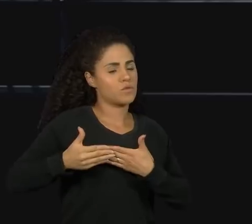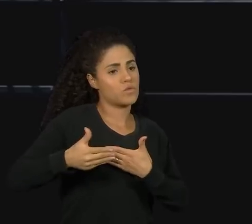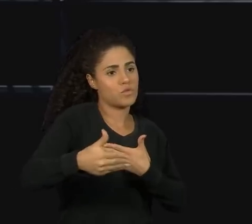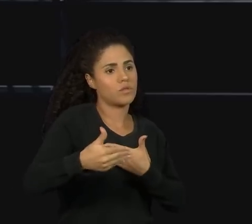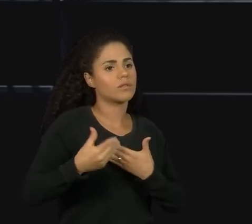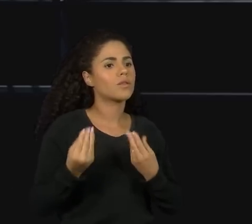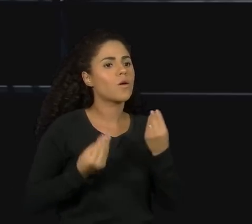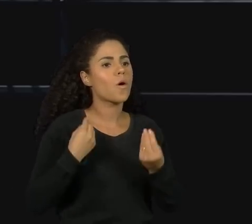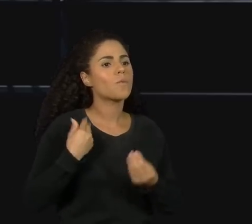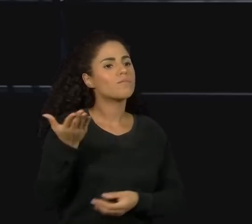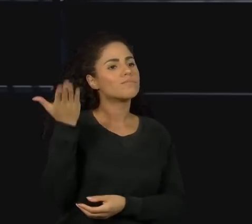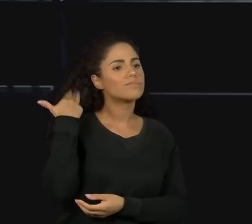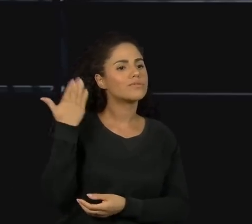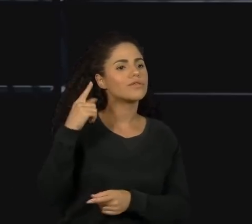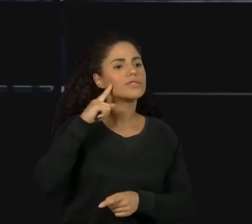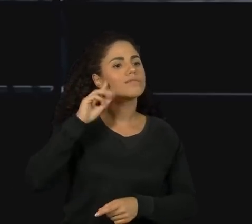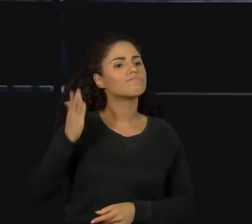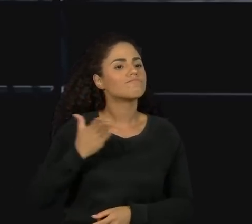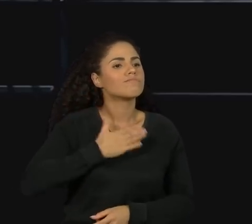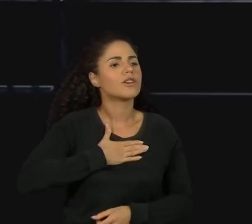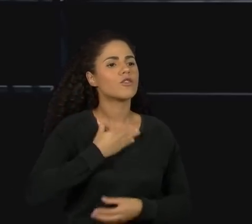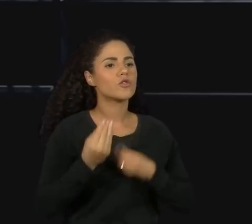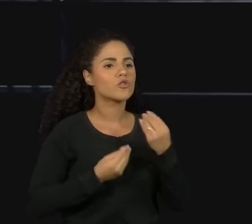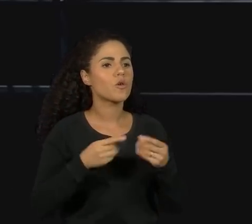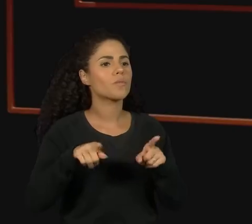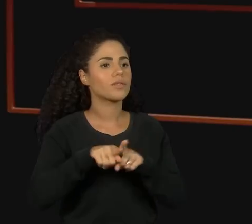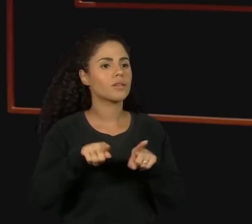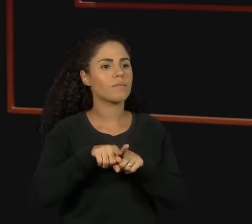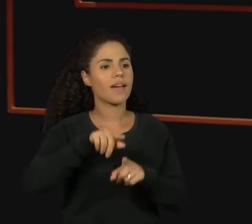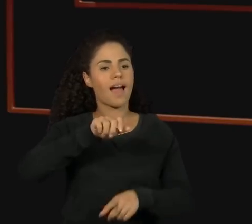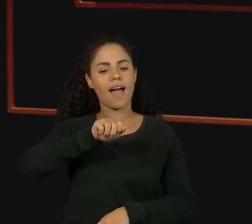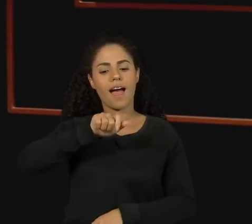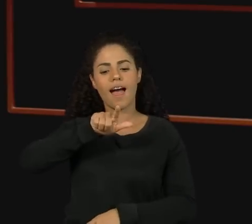dessa época o hábito de você queimar alecrim e outras